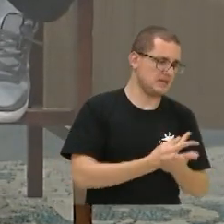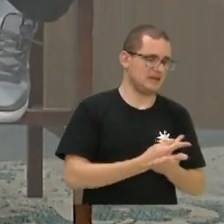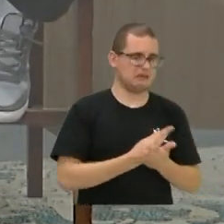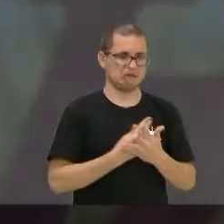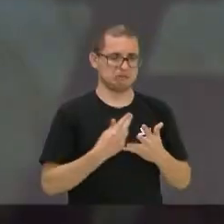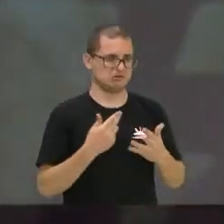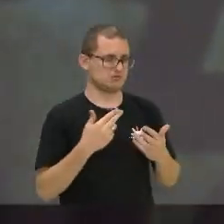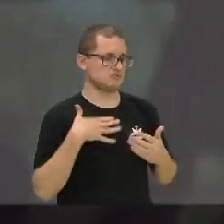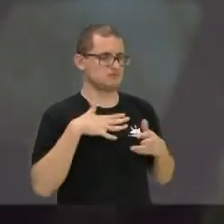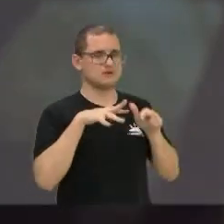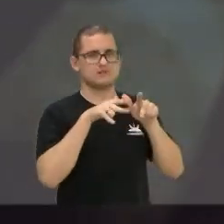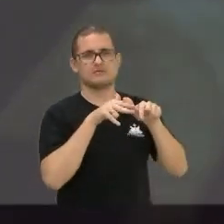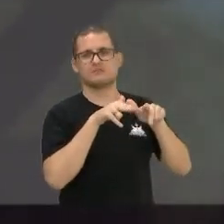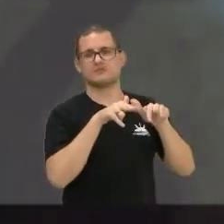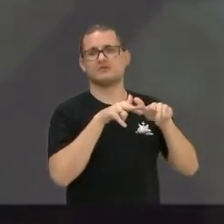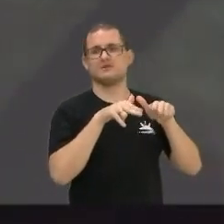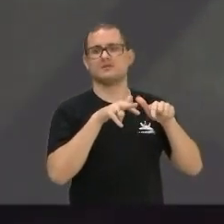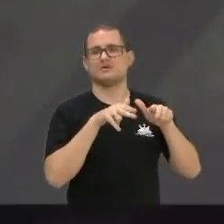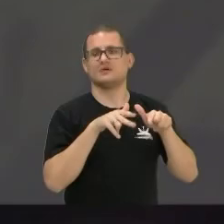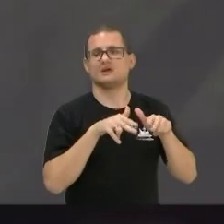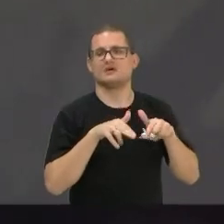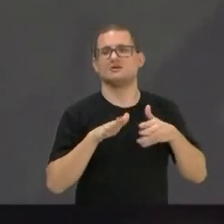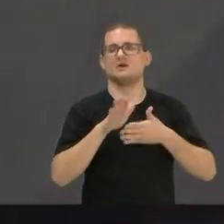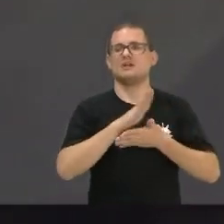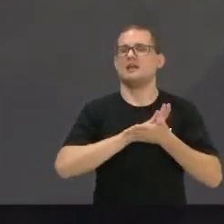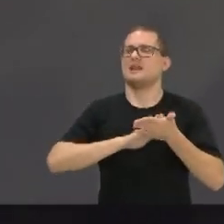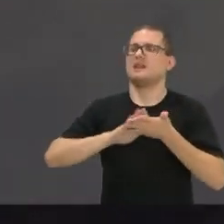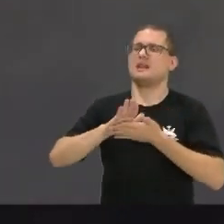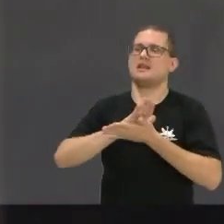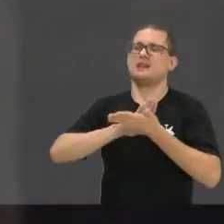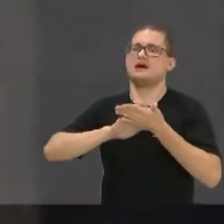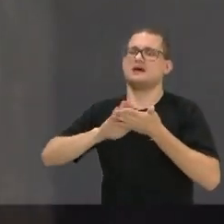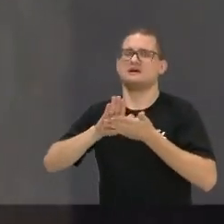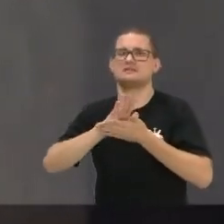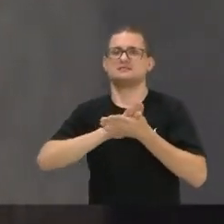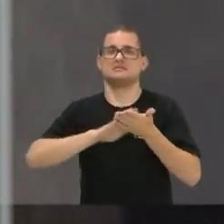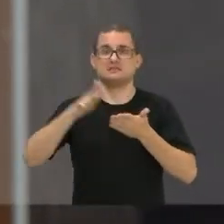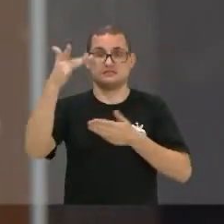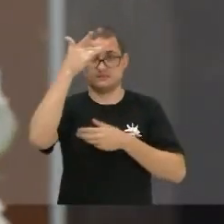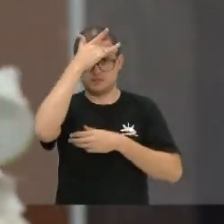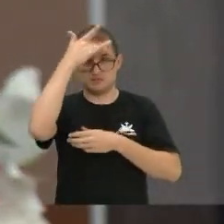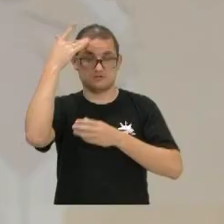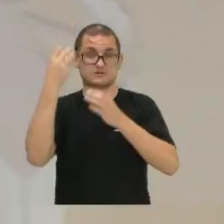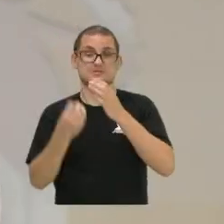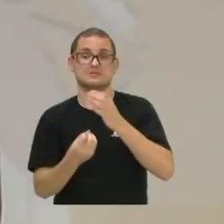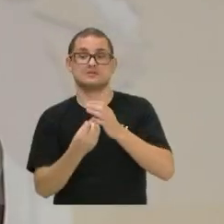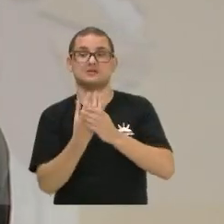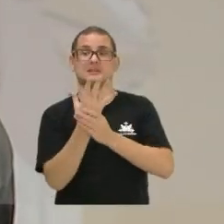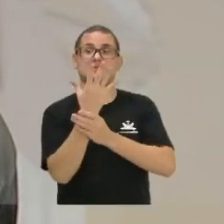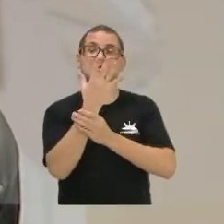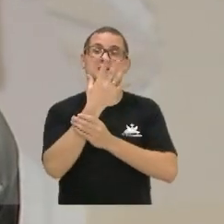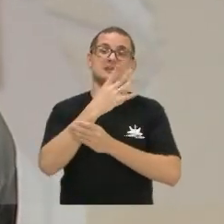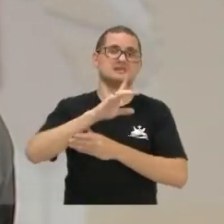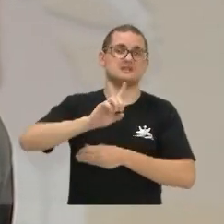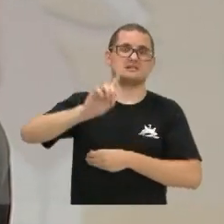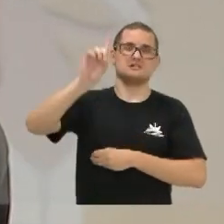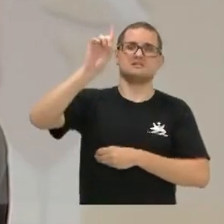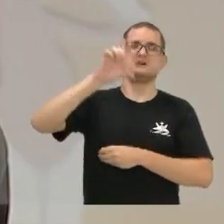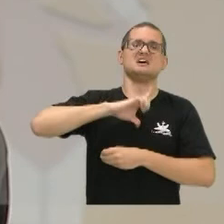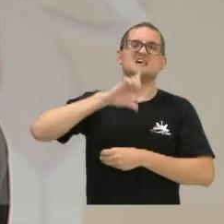irmão nenhuma das criaturas nem a